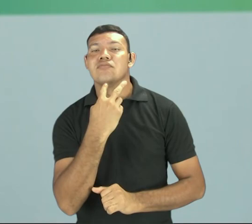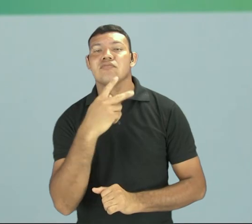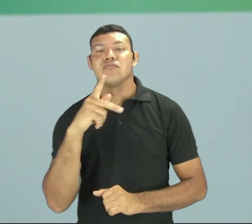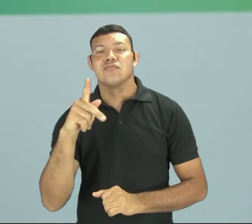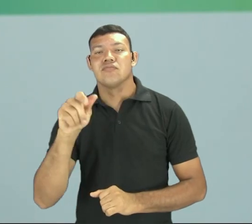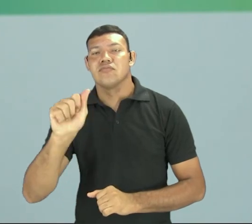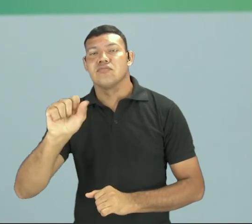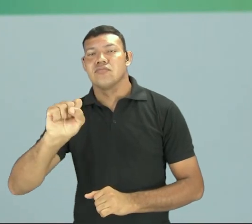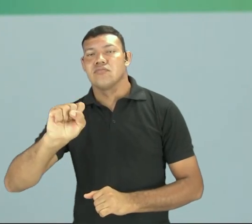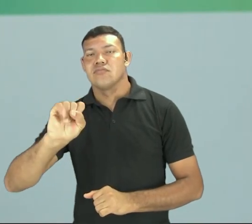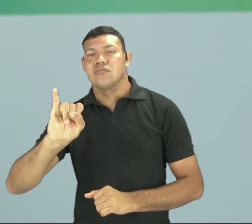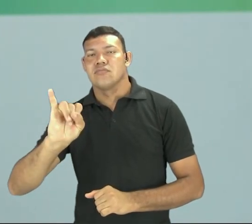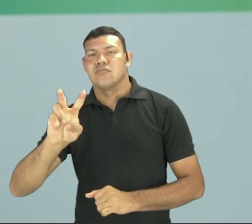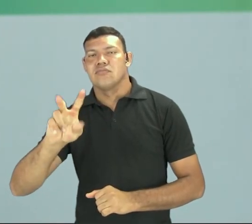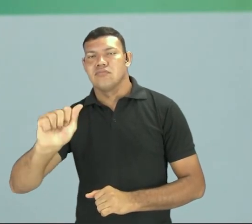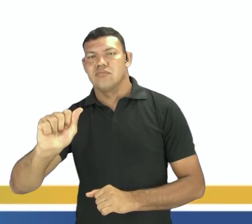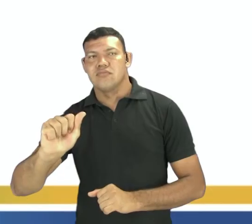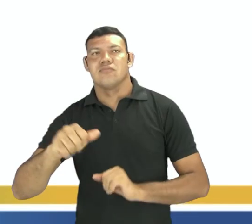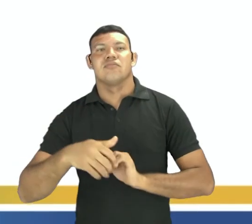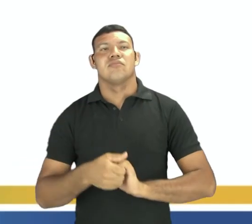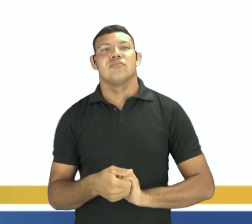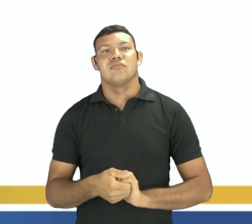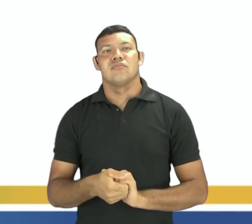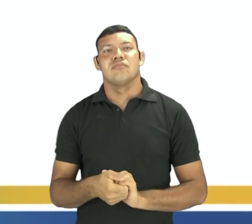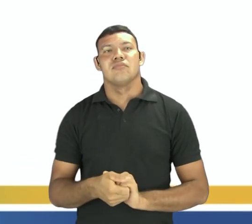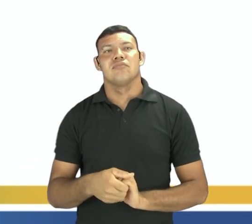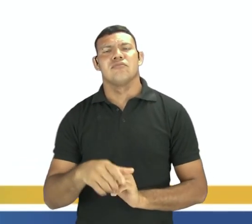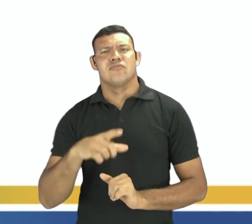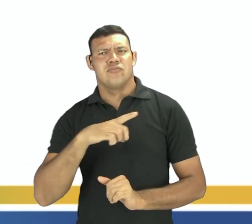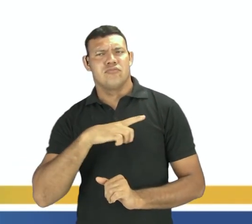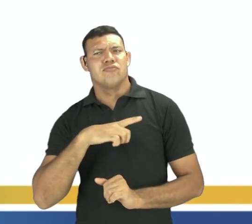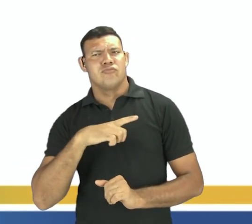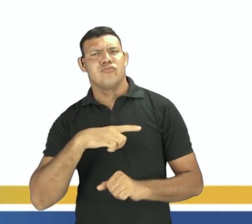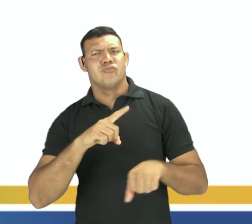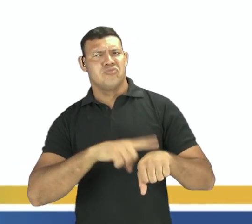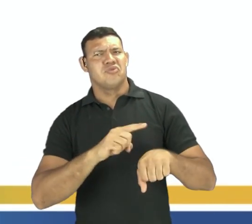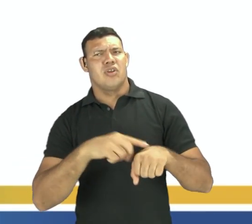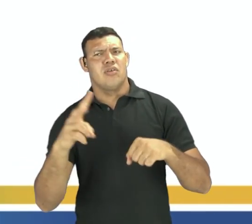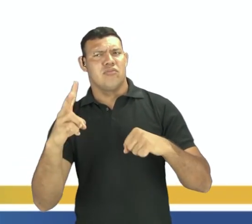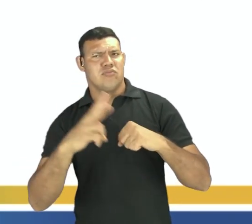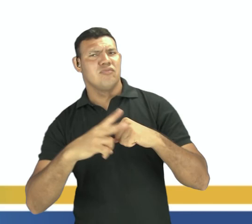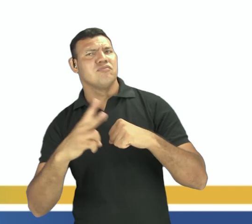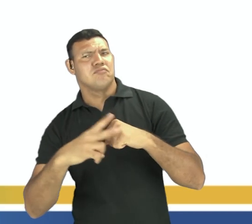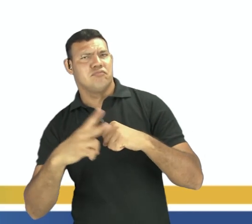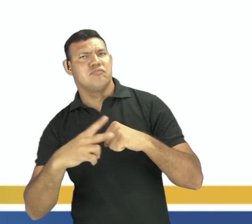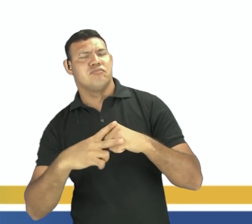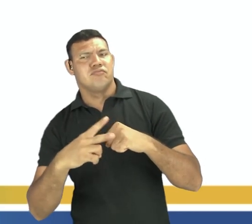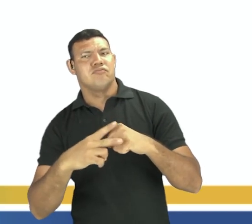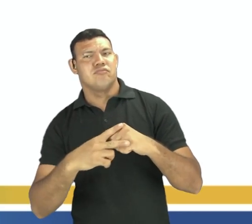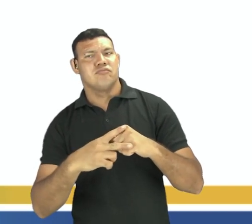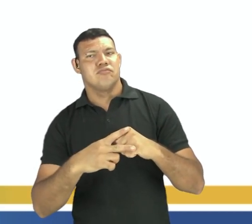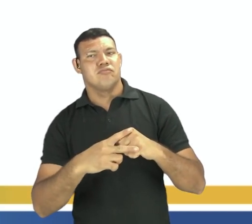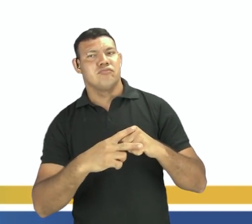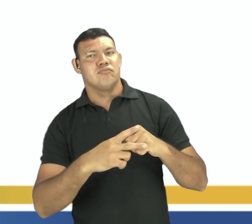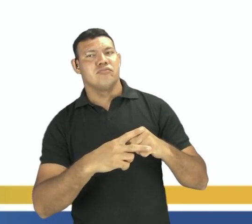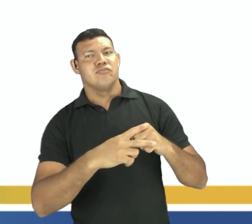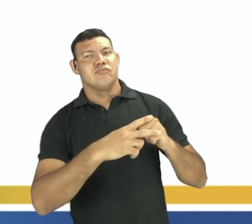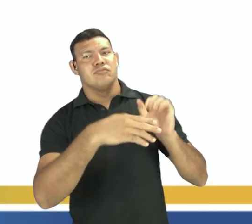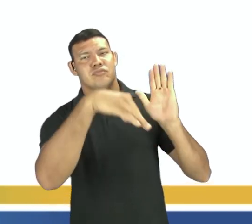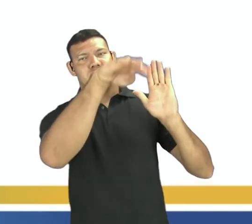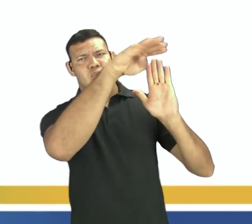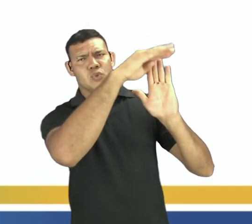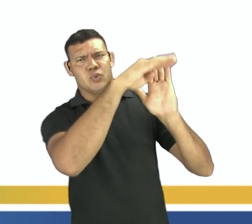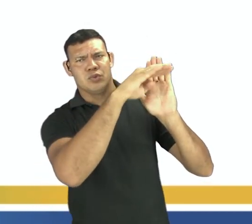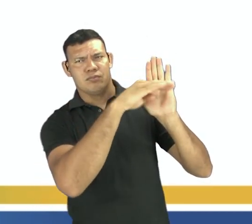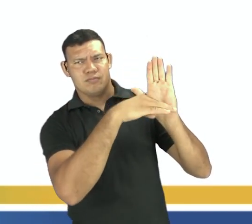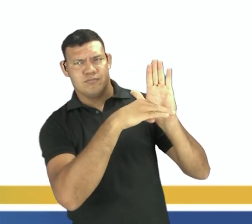praticamente tudo sobre a voz passiva. Tudo bem? Em todos esses tempos presentes que vocês estão... Em todos os tempos que vocês estão vendo na tela. Simple present,